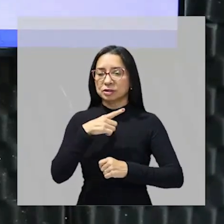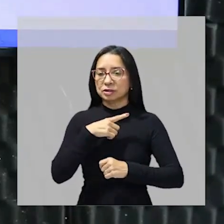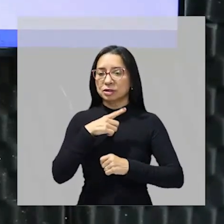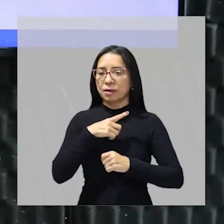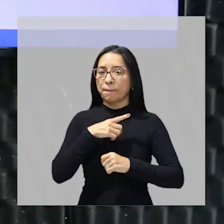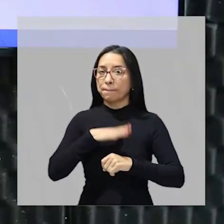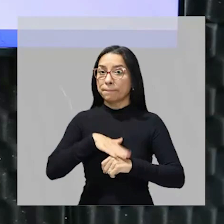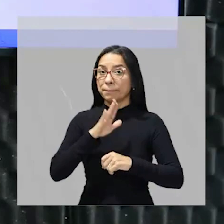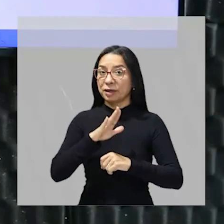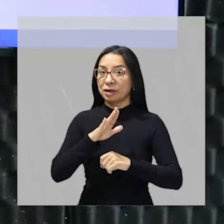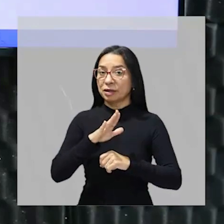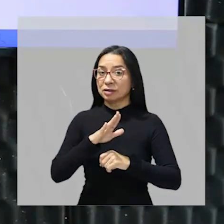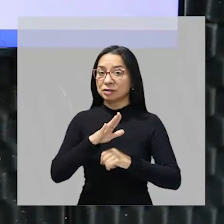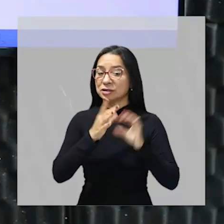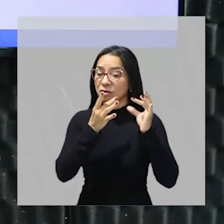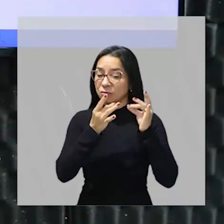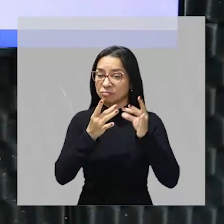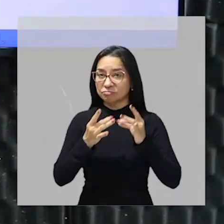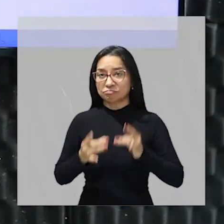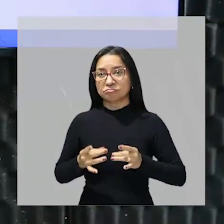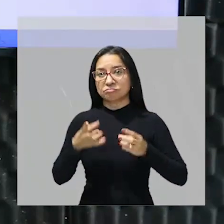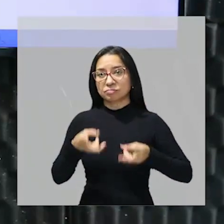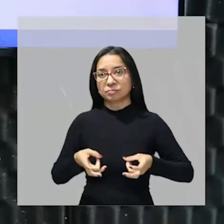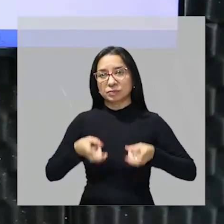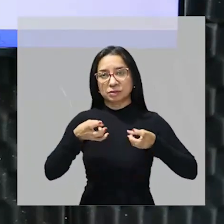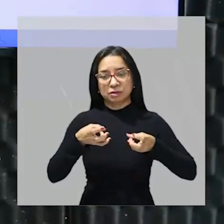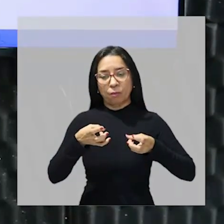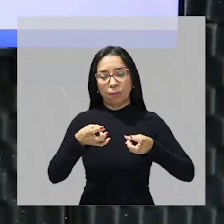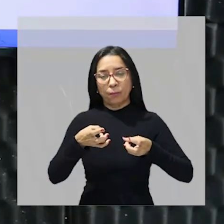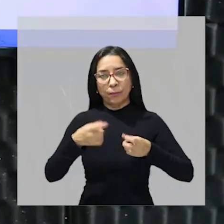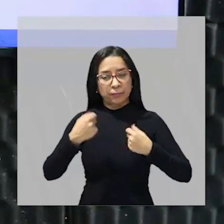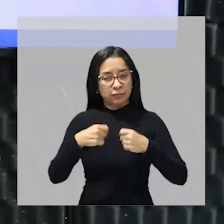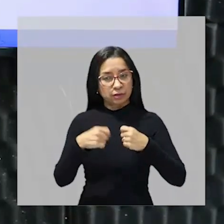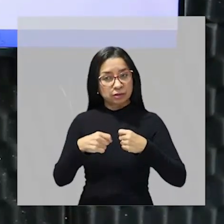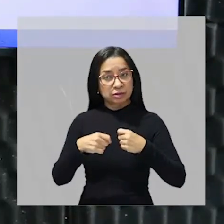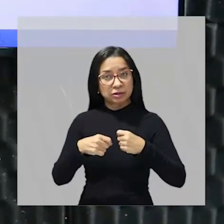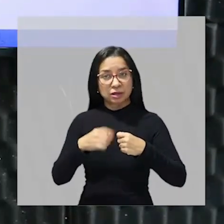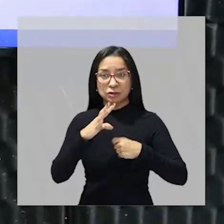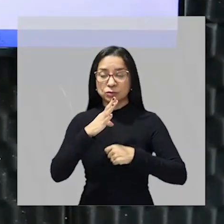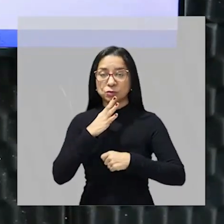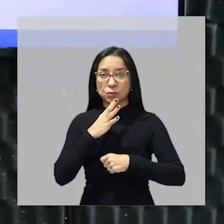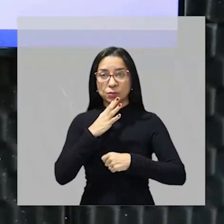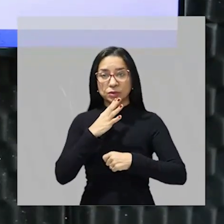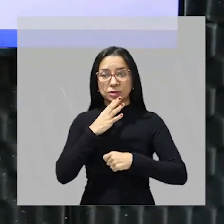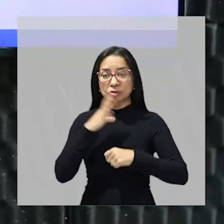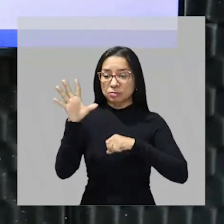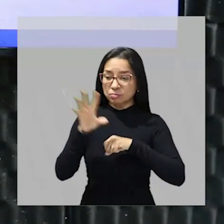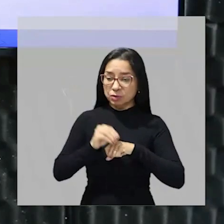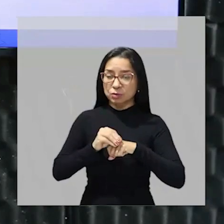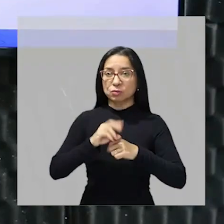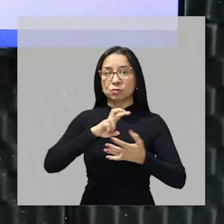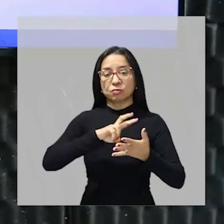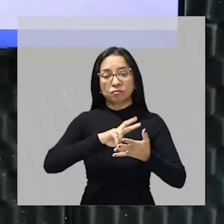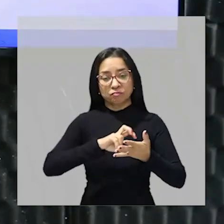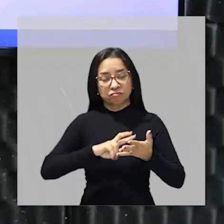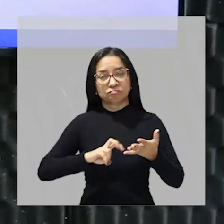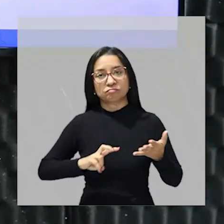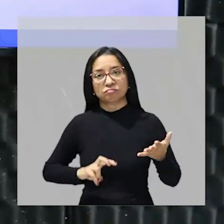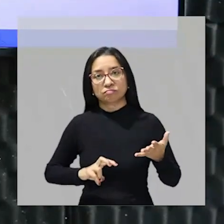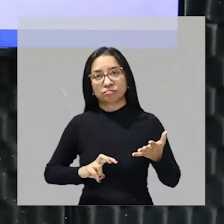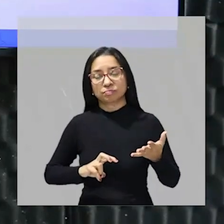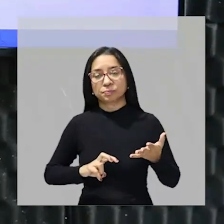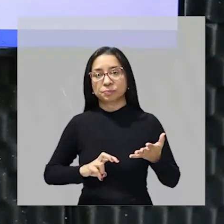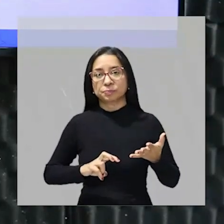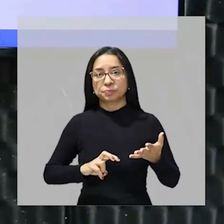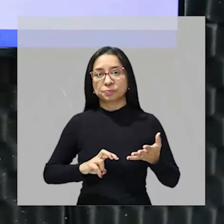pouco mais de atenção com essa prova, porque vocês vão precisar bastante de conhecimento vocabular, tá?